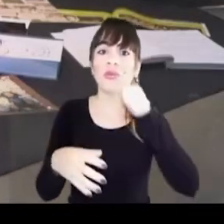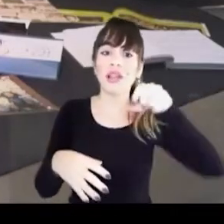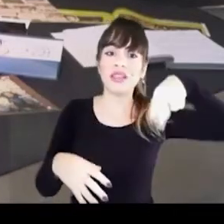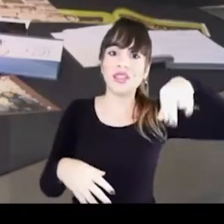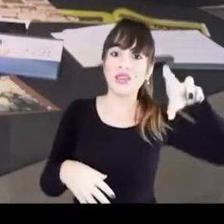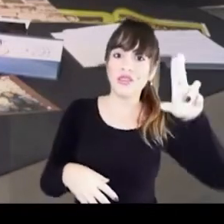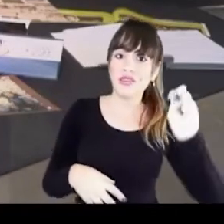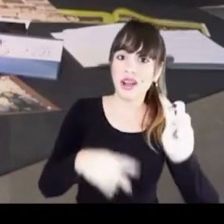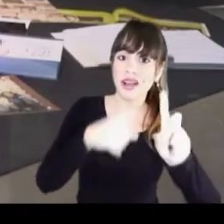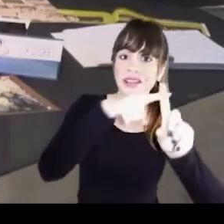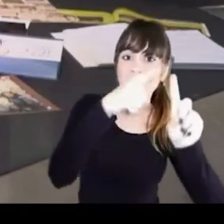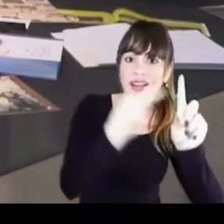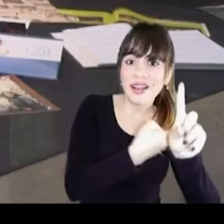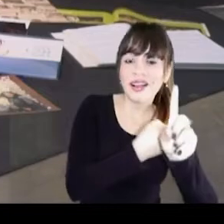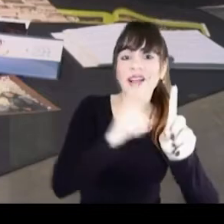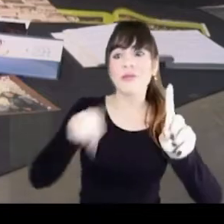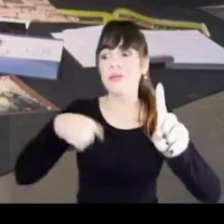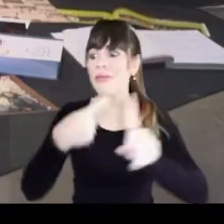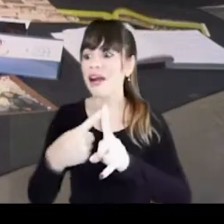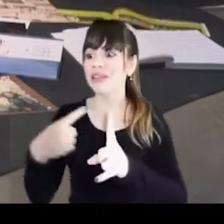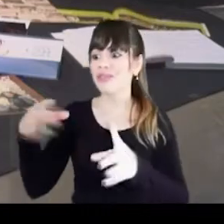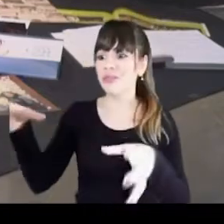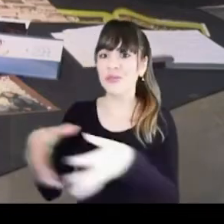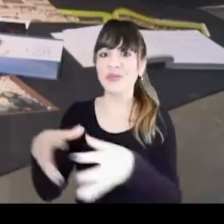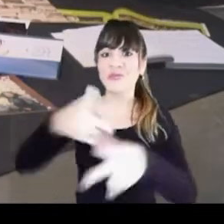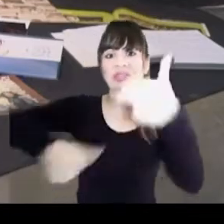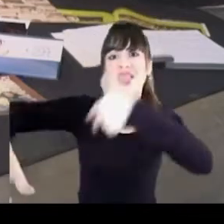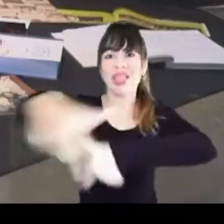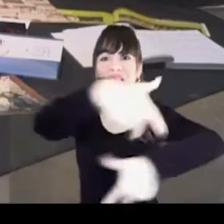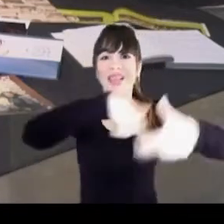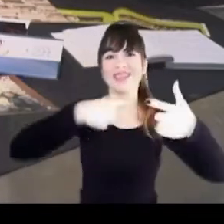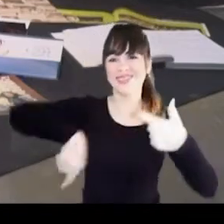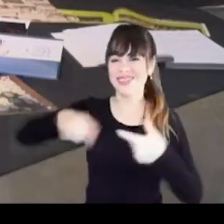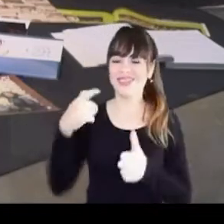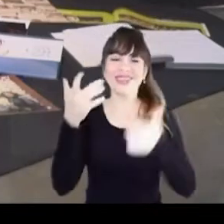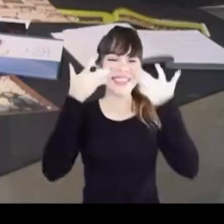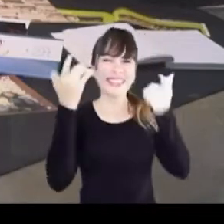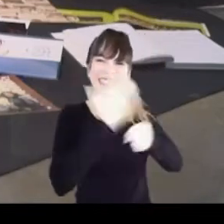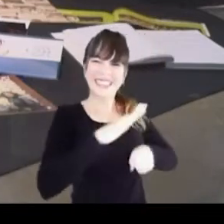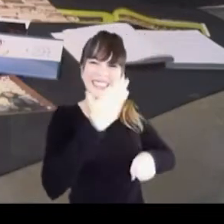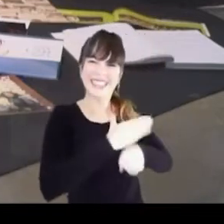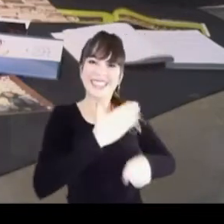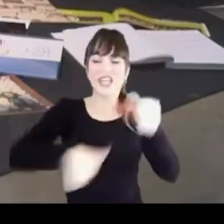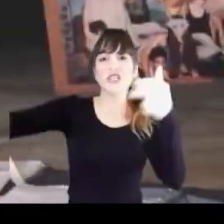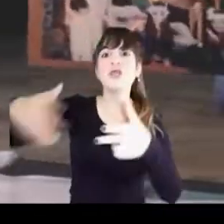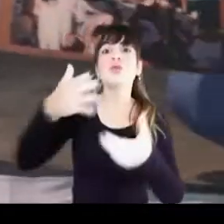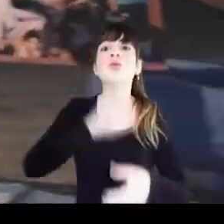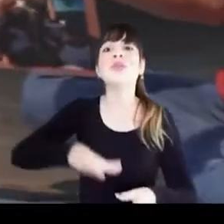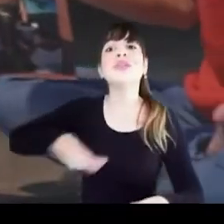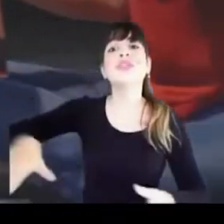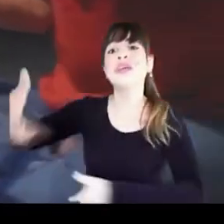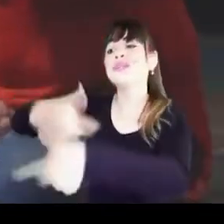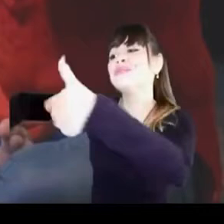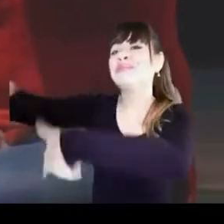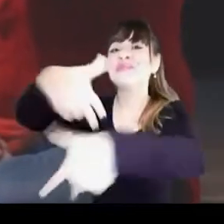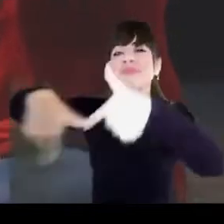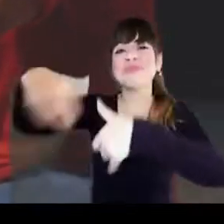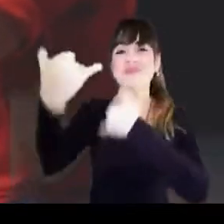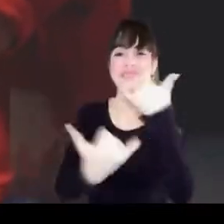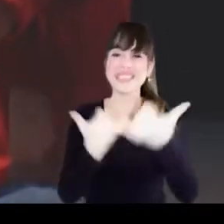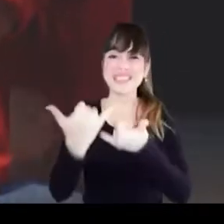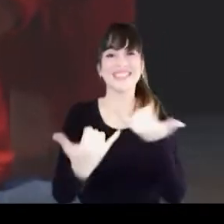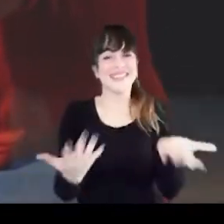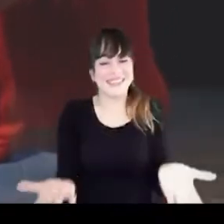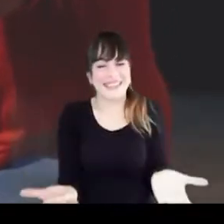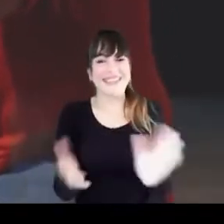A Nirvana, que eu penso que era todo mundo ensaiando e os meninos correndo e ficando cuidando. Nessa foto, a Nirvana estava grávida, a